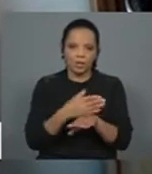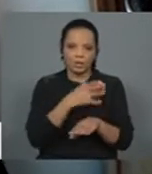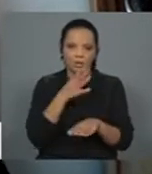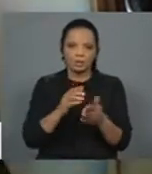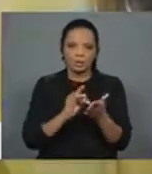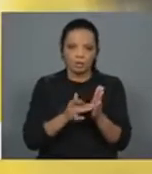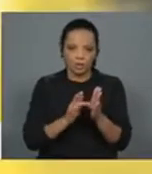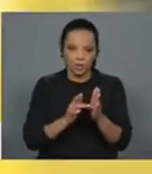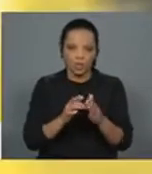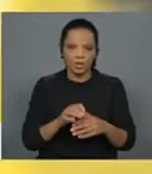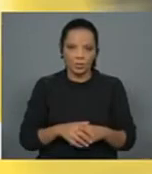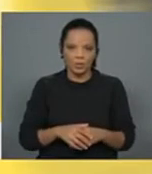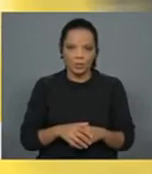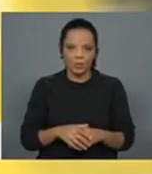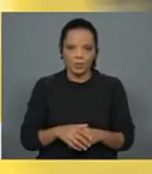Carrilho.